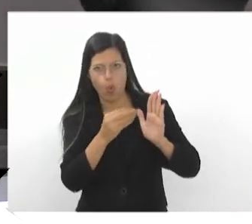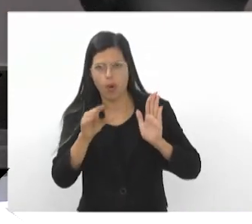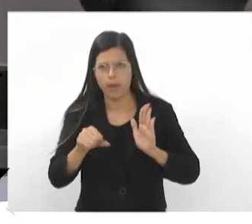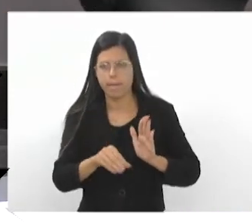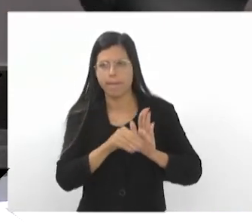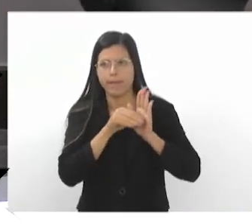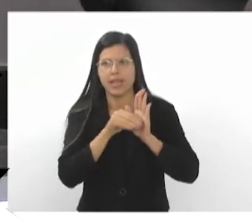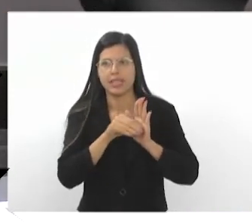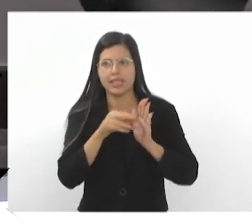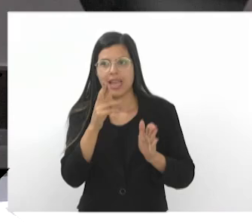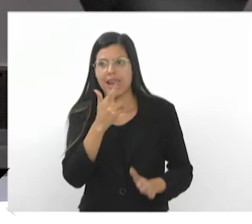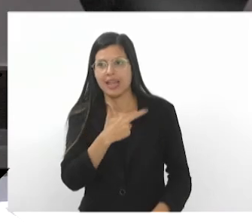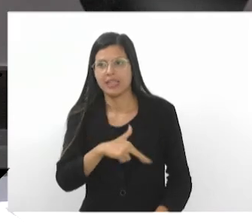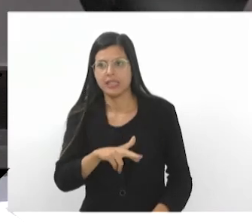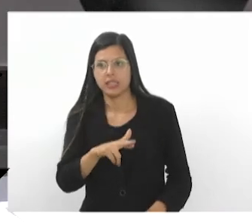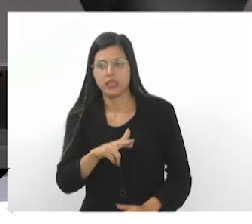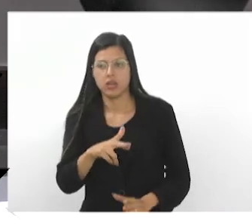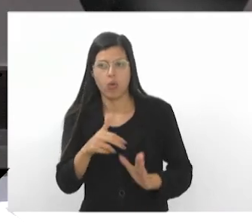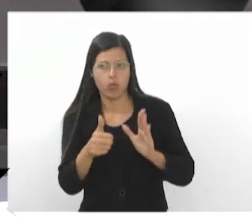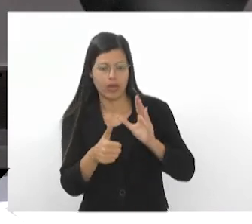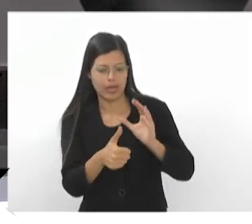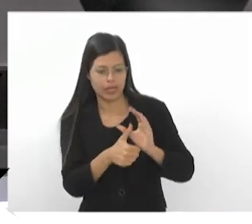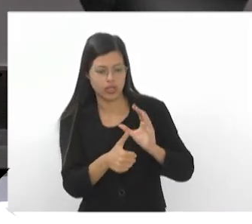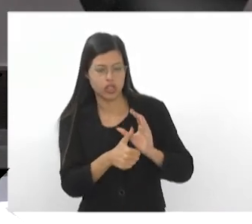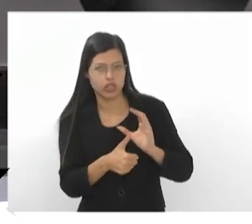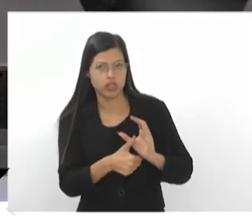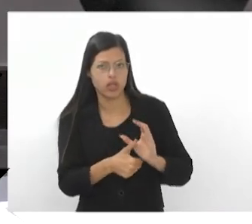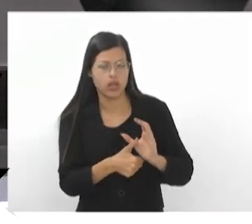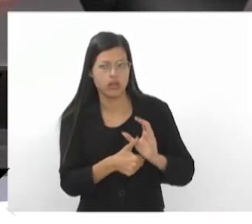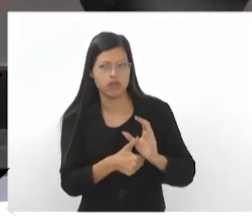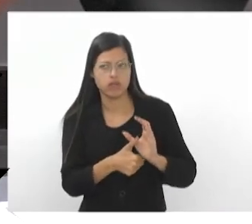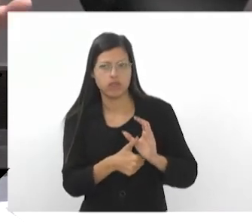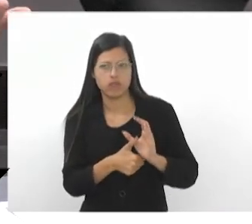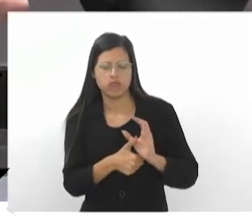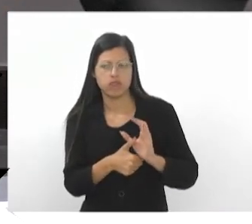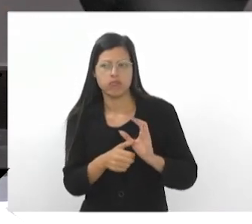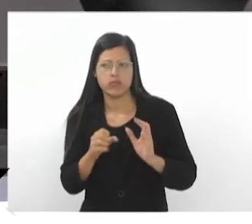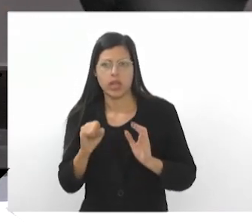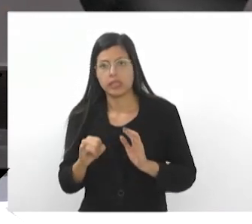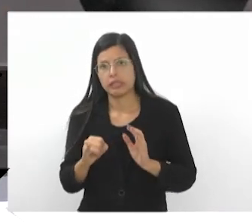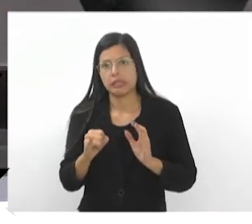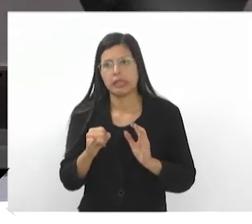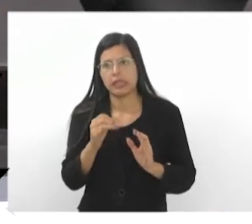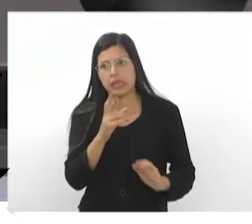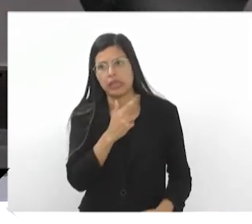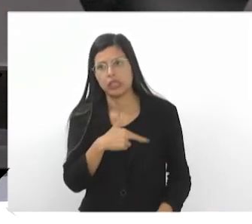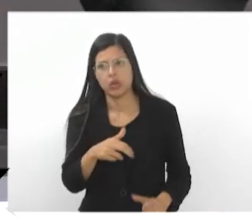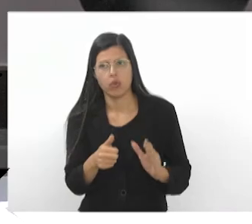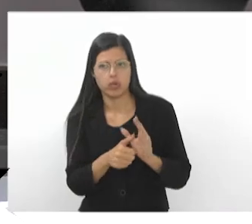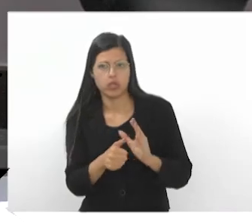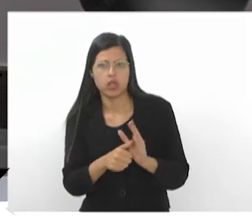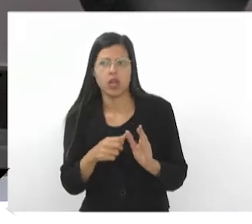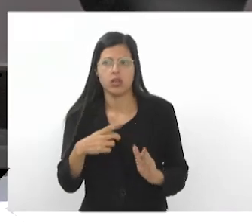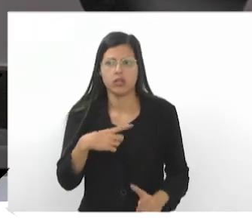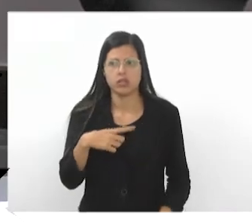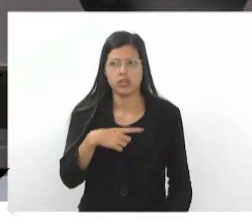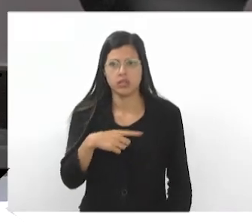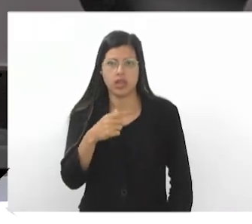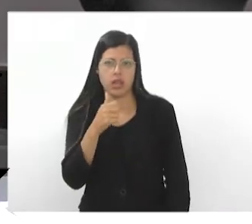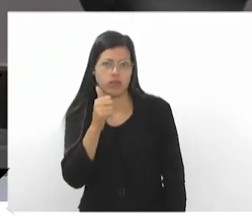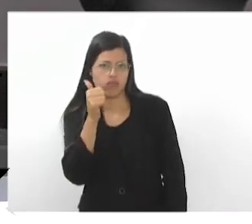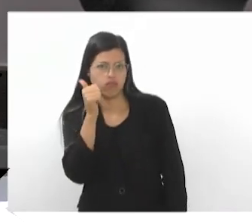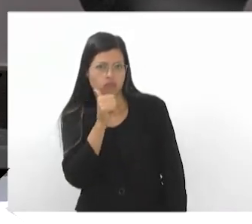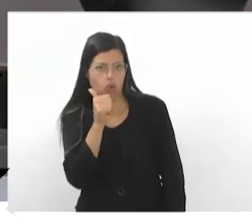são religiões cristãs. Se são cristãs, tem o diácono e a diaconisa. Eu perguntei antes se